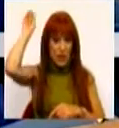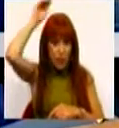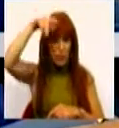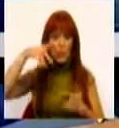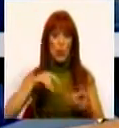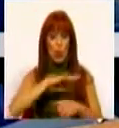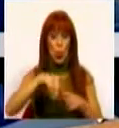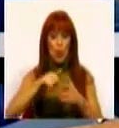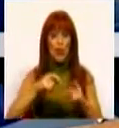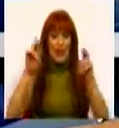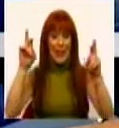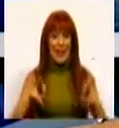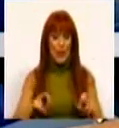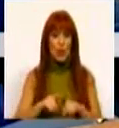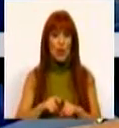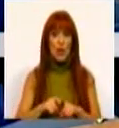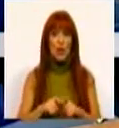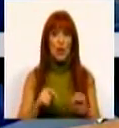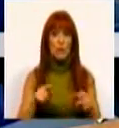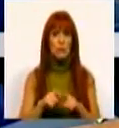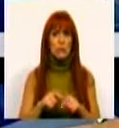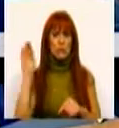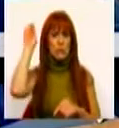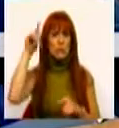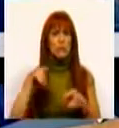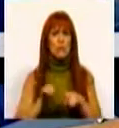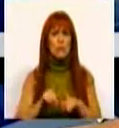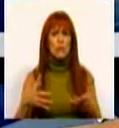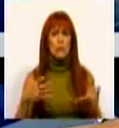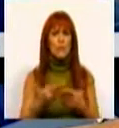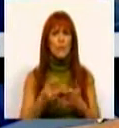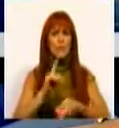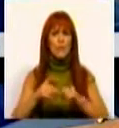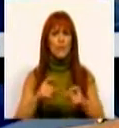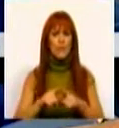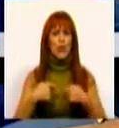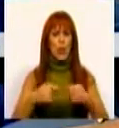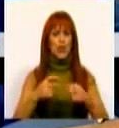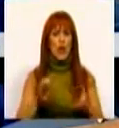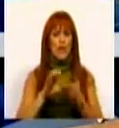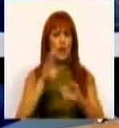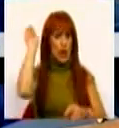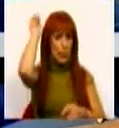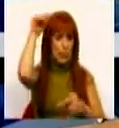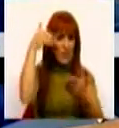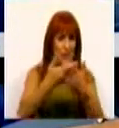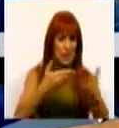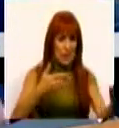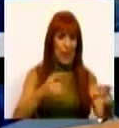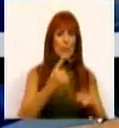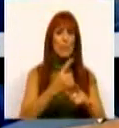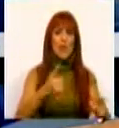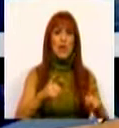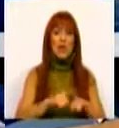num contexto de descida dos custos de financiamento da República, passar aquilo que são os custos de financiamento da República na medida